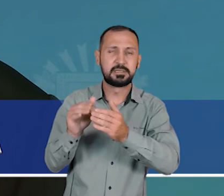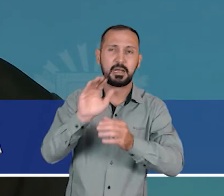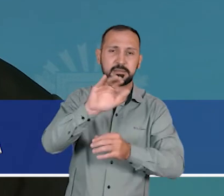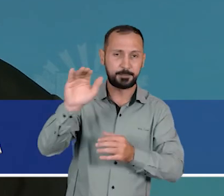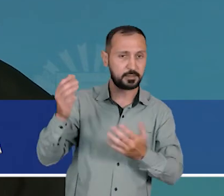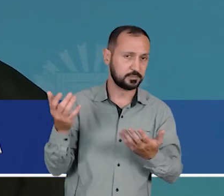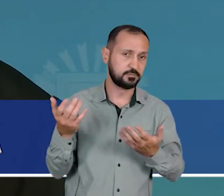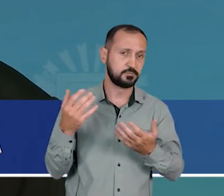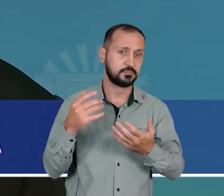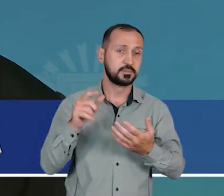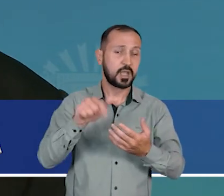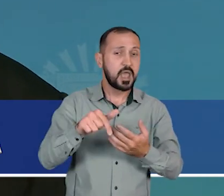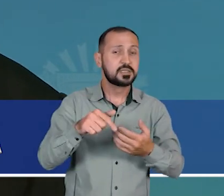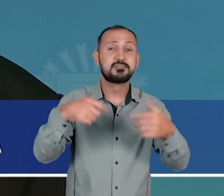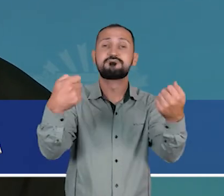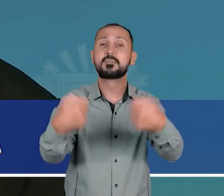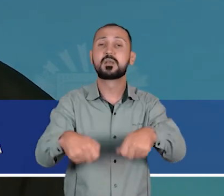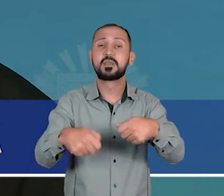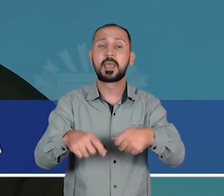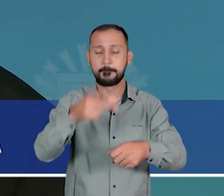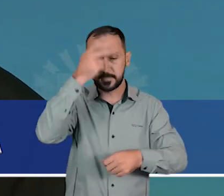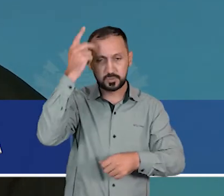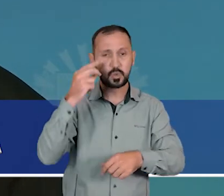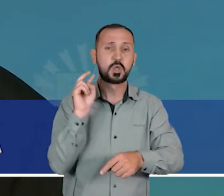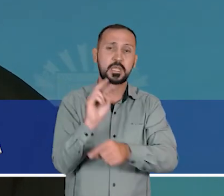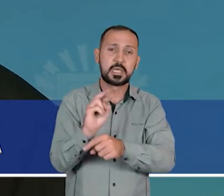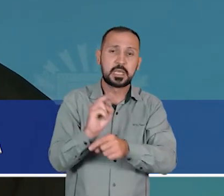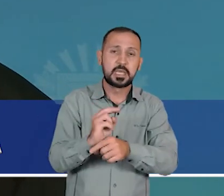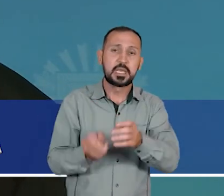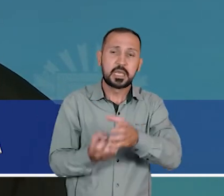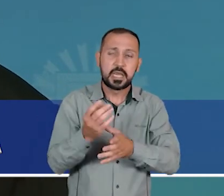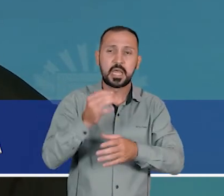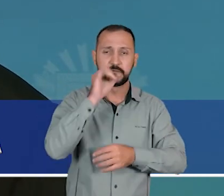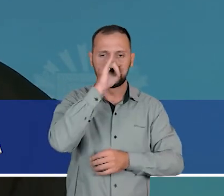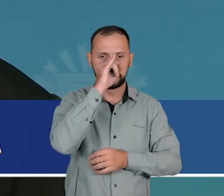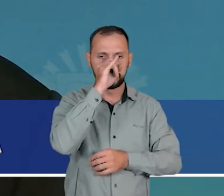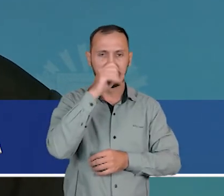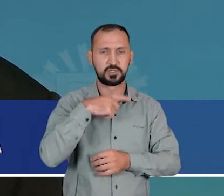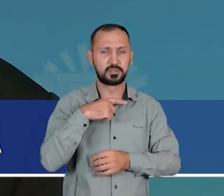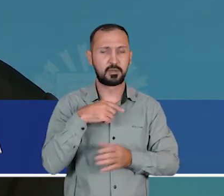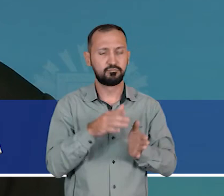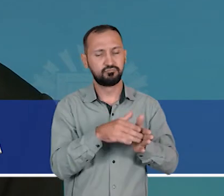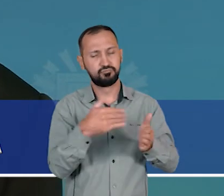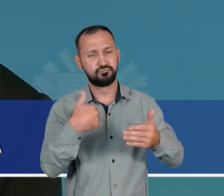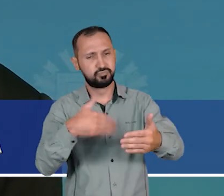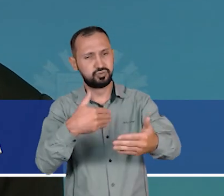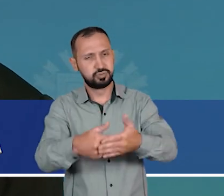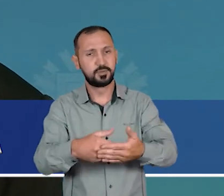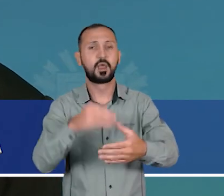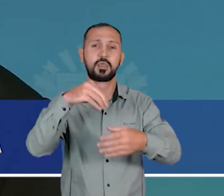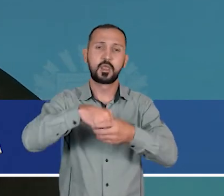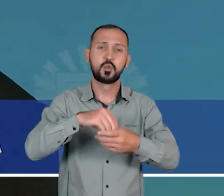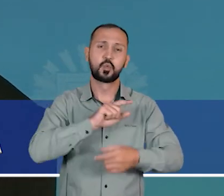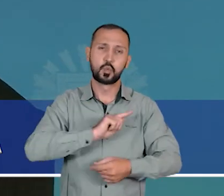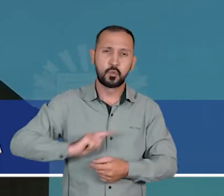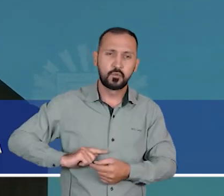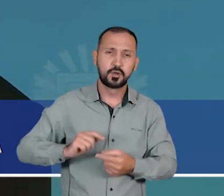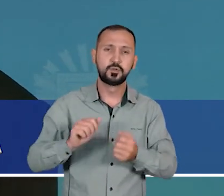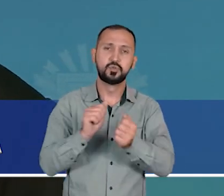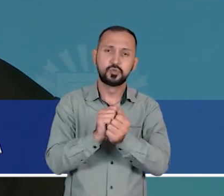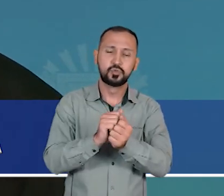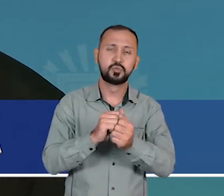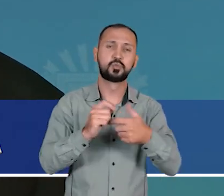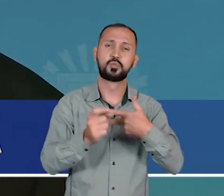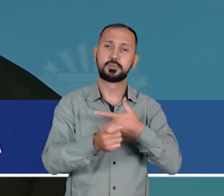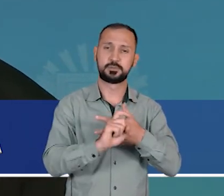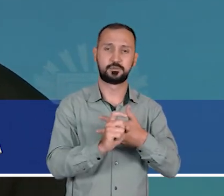né? Então essa é uma necessidade que o suinocultor tem aqui no estado. Nós temos um trâmite muito bom dentro do